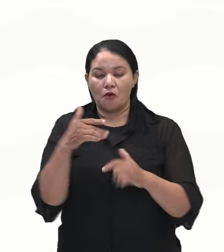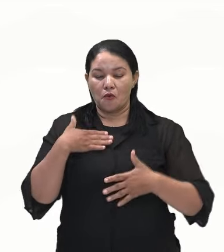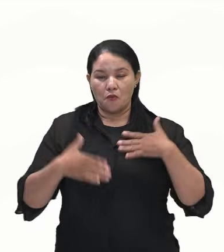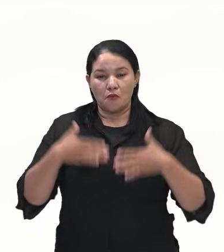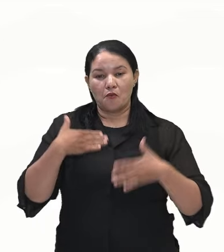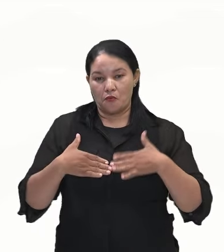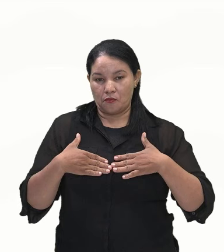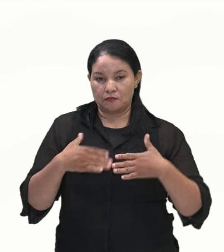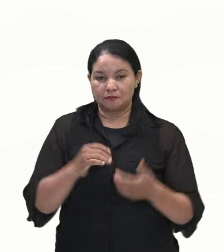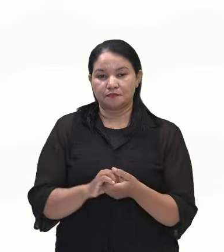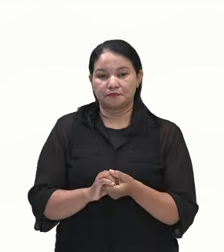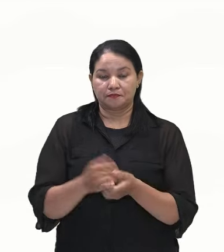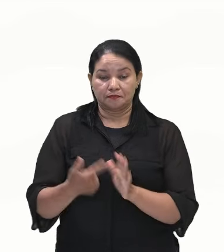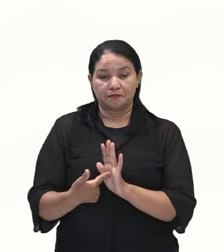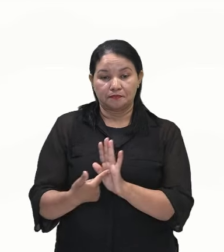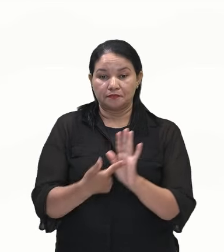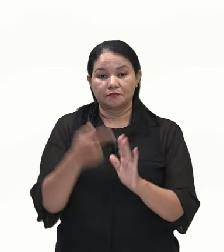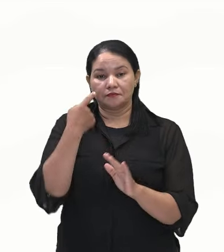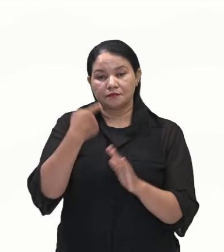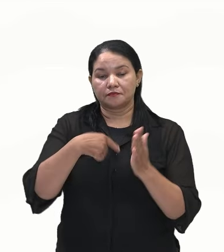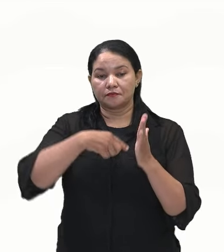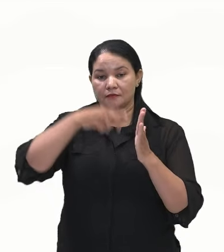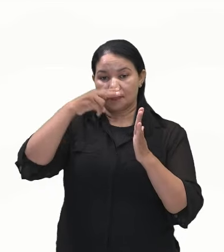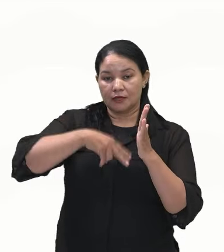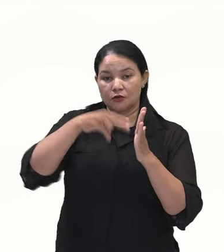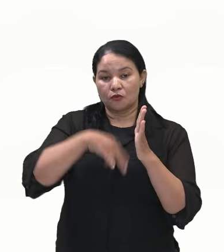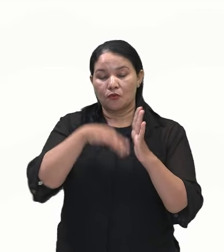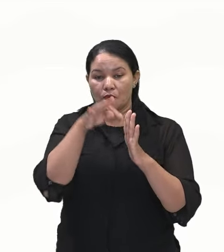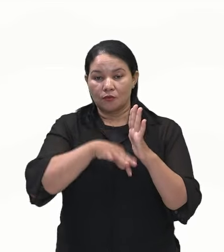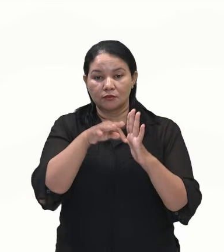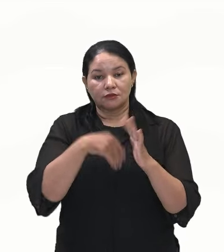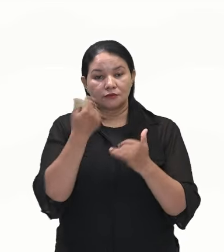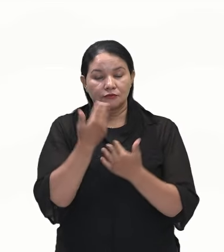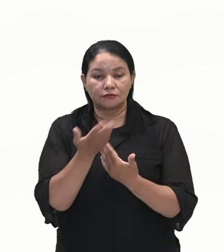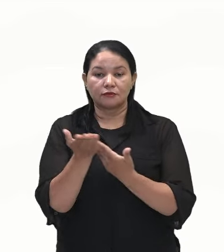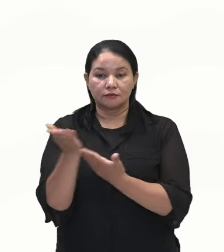Então, mostrando aqui, olha só, sustainability,